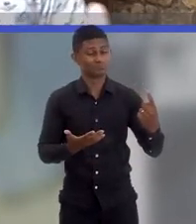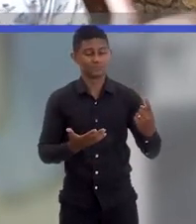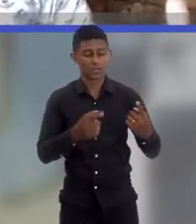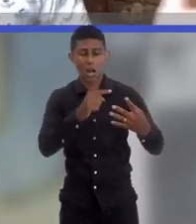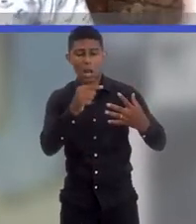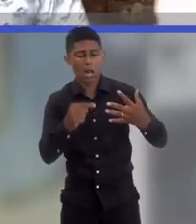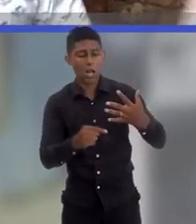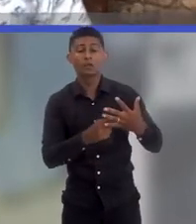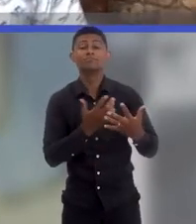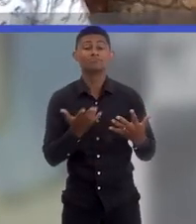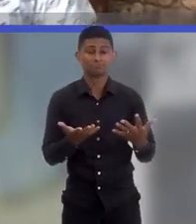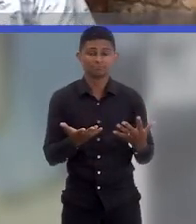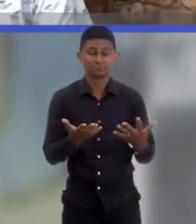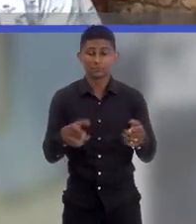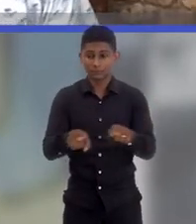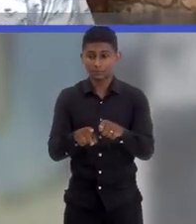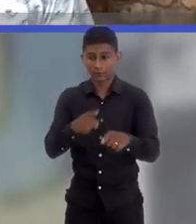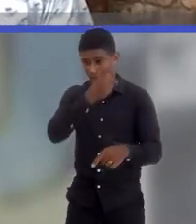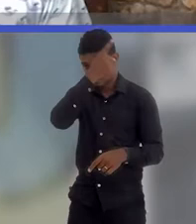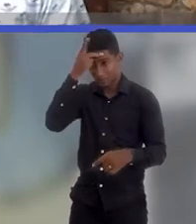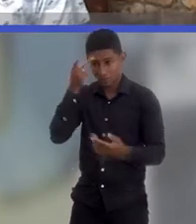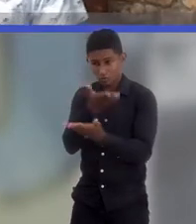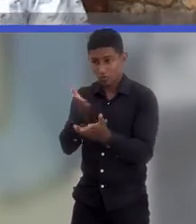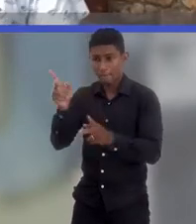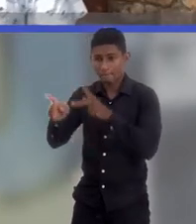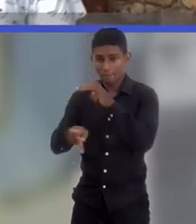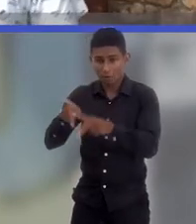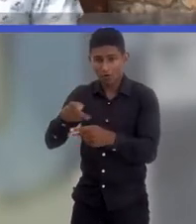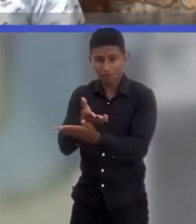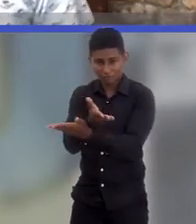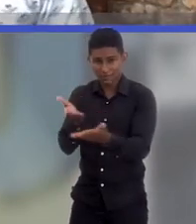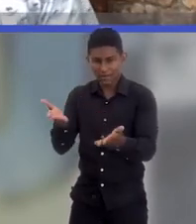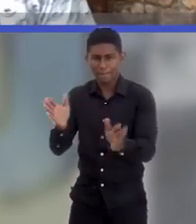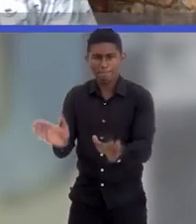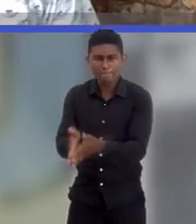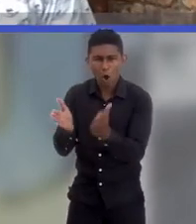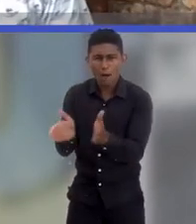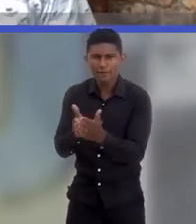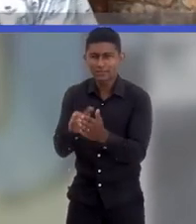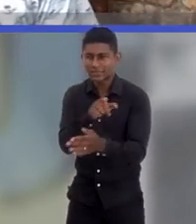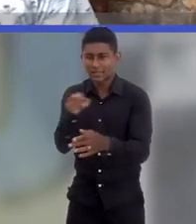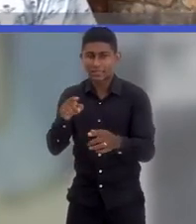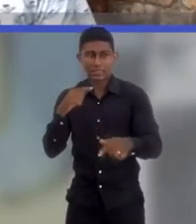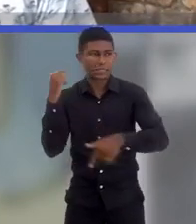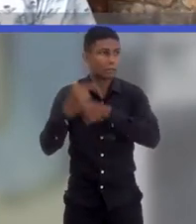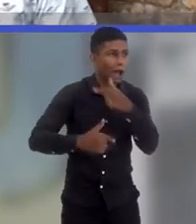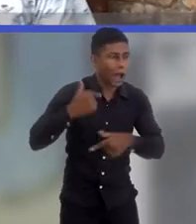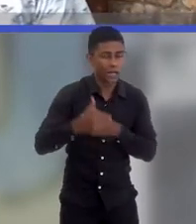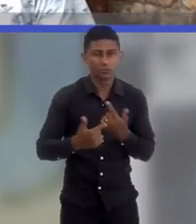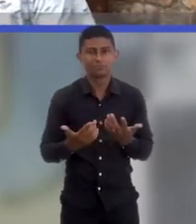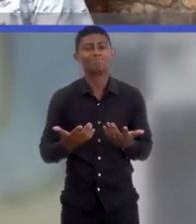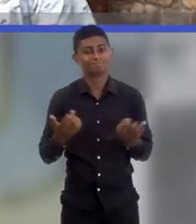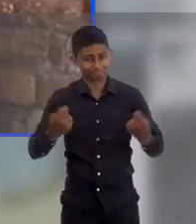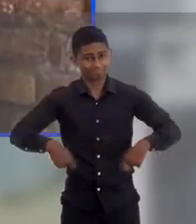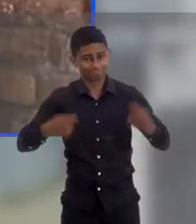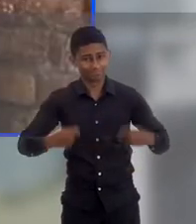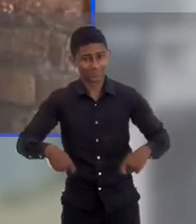população empobrecida que precisa muito e urgentemente trabalhar. Então, é uma equação muito difícil de se resolver,